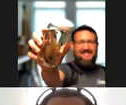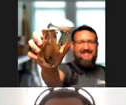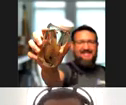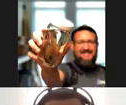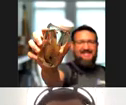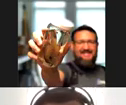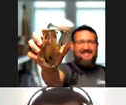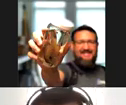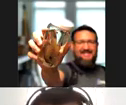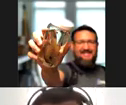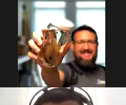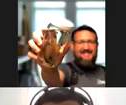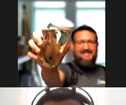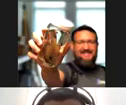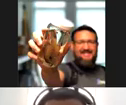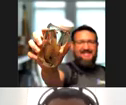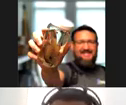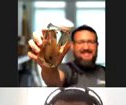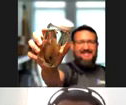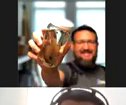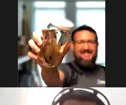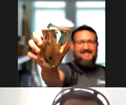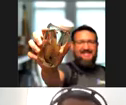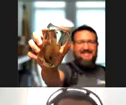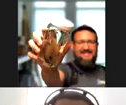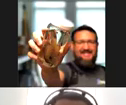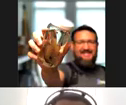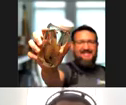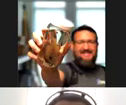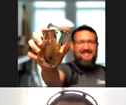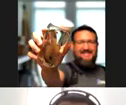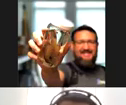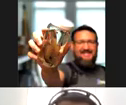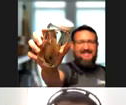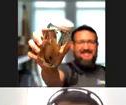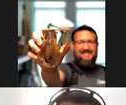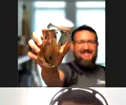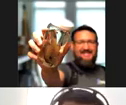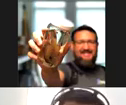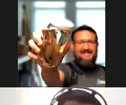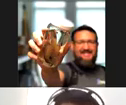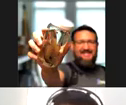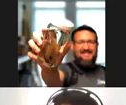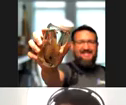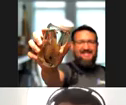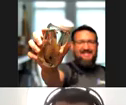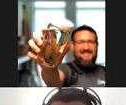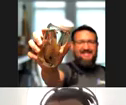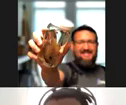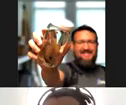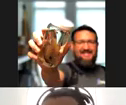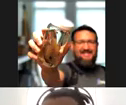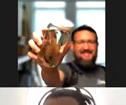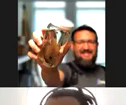mentira. Estou desenvolvendo um pouco mais essa linha de modelos energéticos. Bom, então, para começar, né, o que